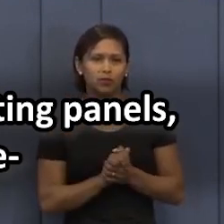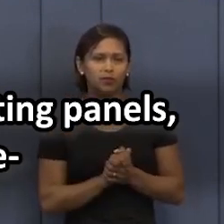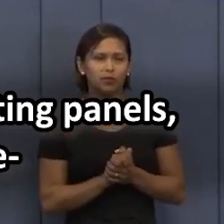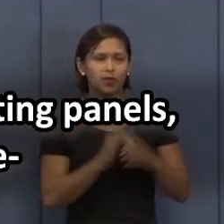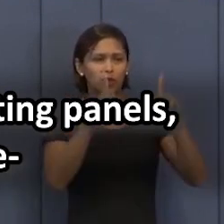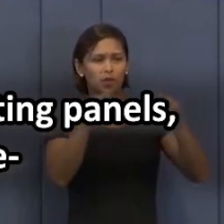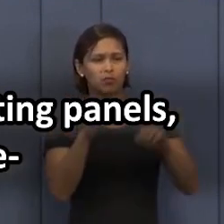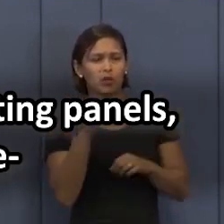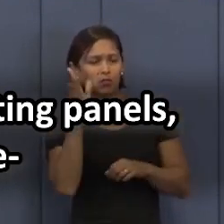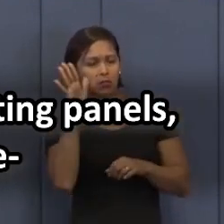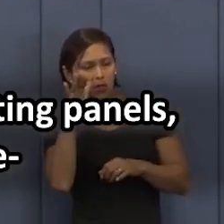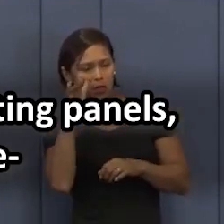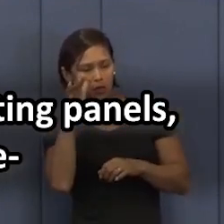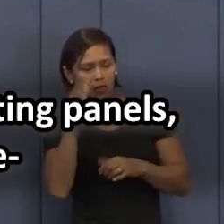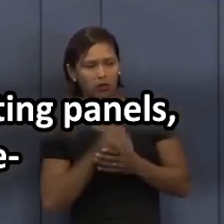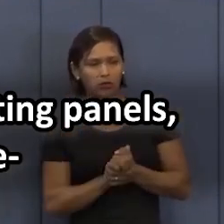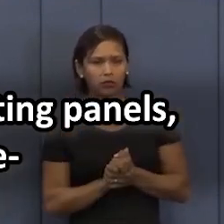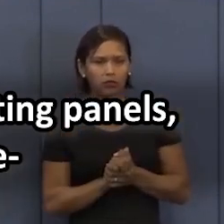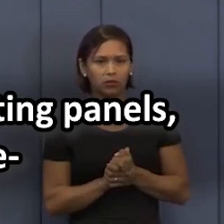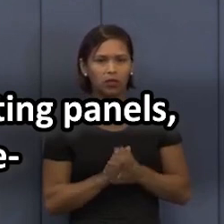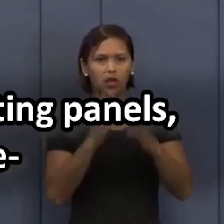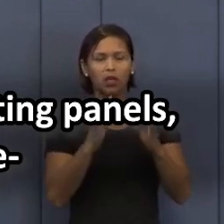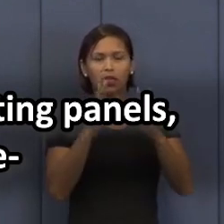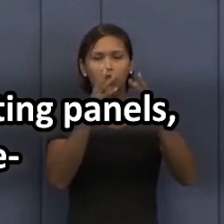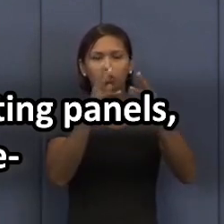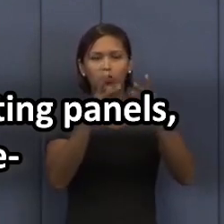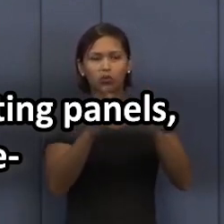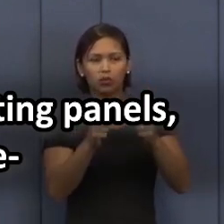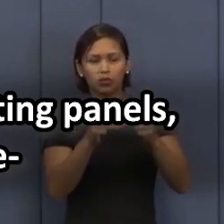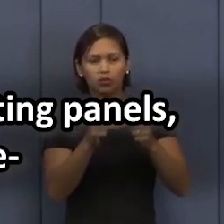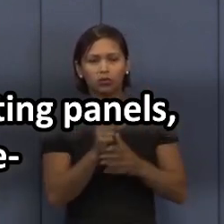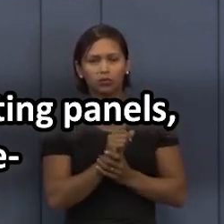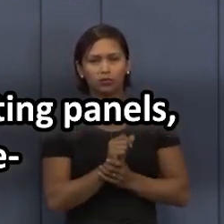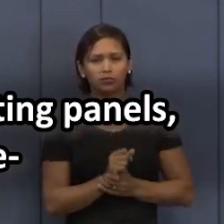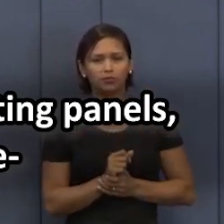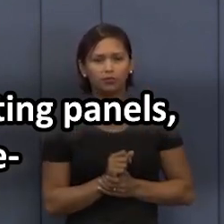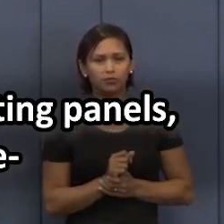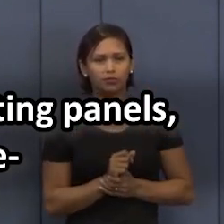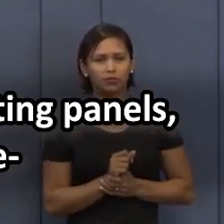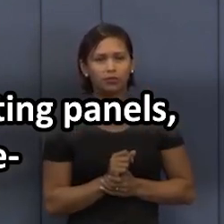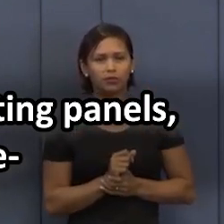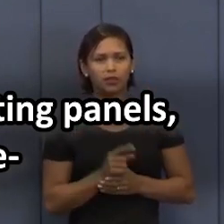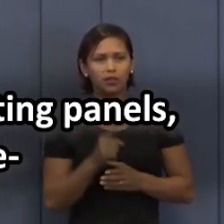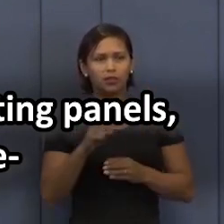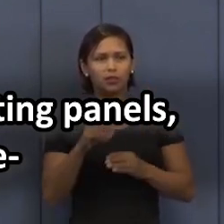vários painéis interessantes, curiosos, todos eles, o Napoleão Bonaparte, ele é...